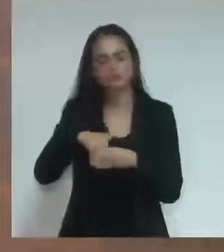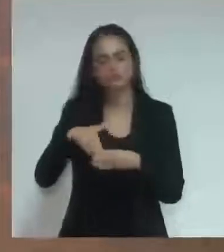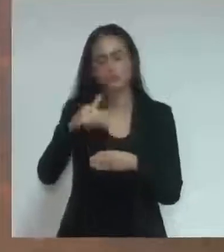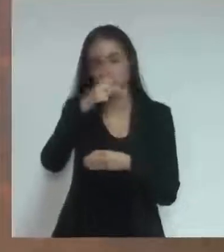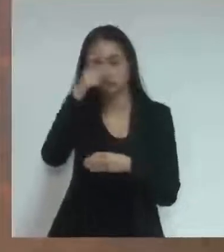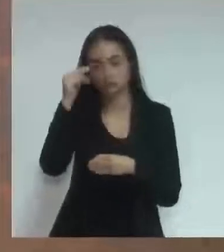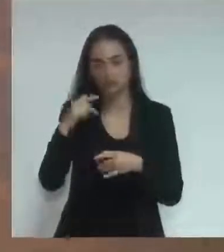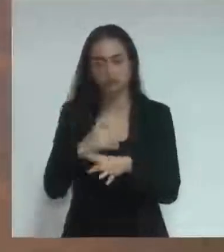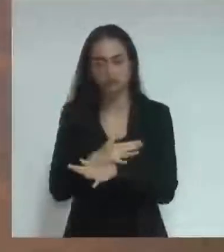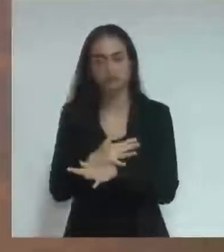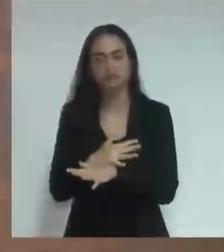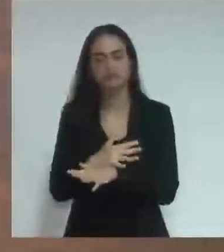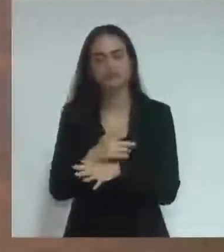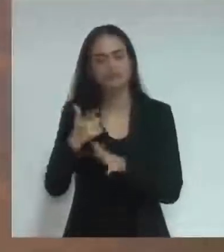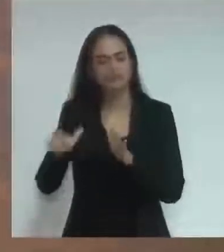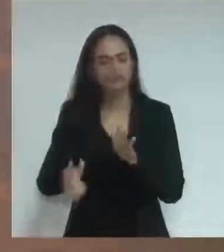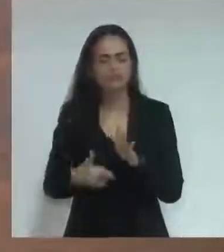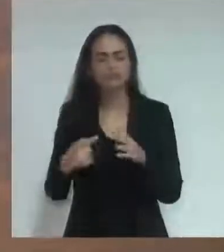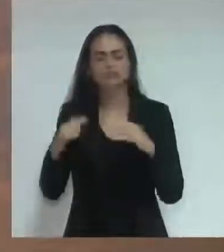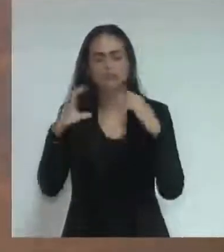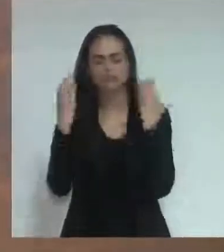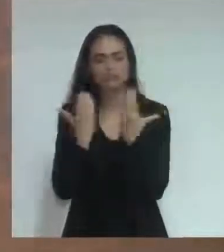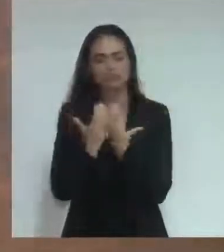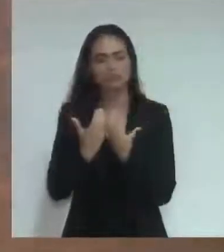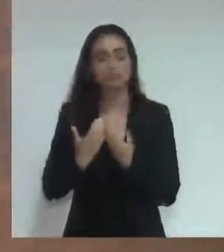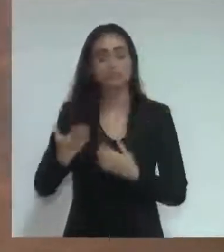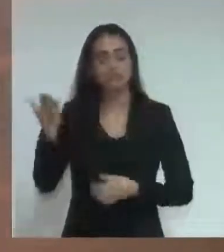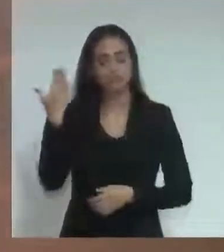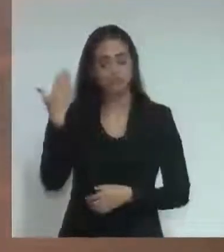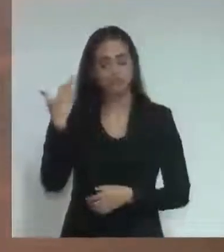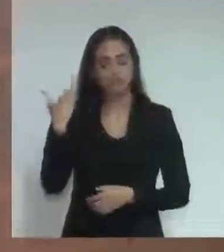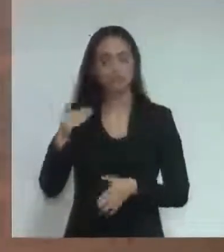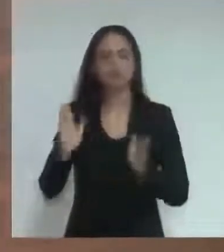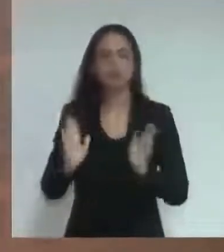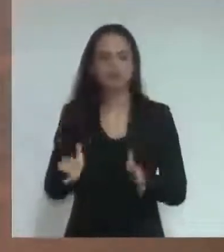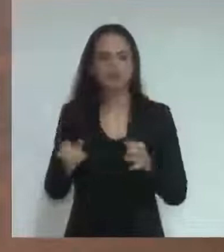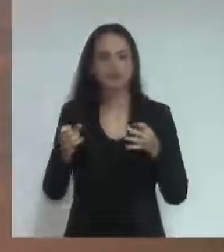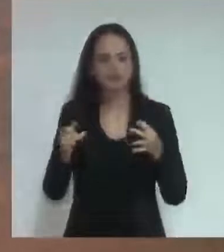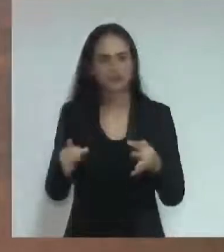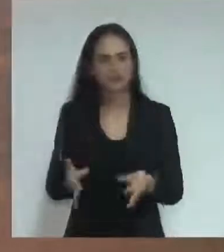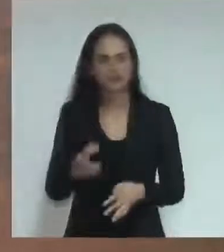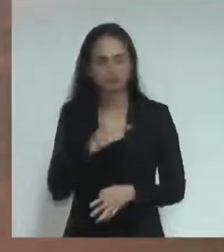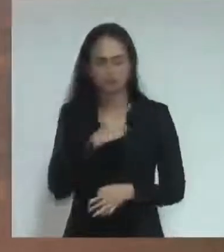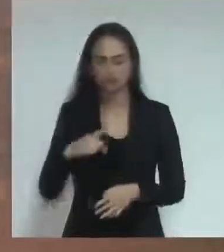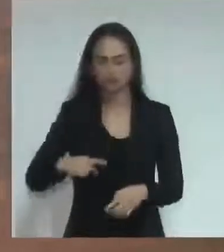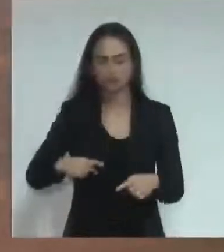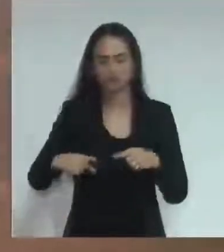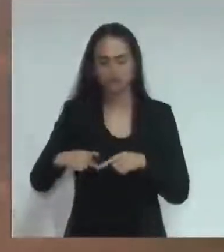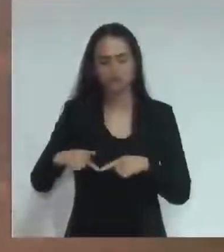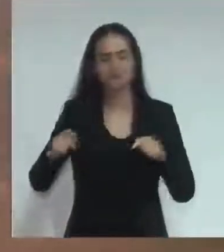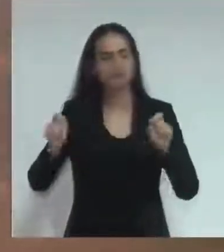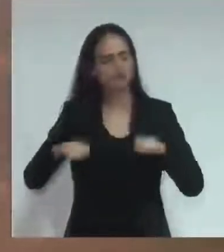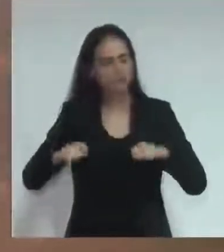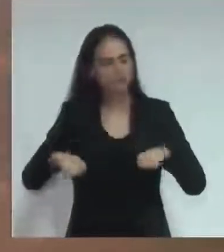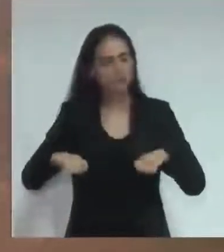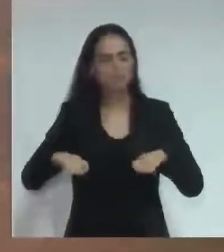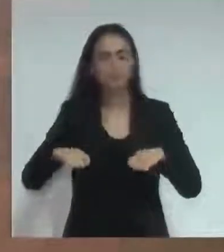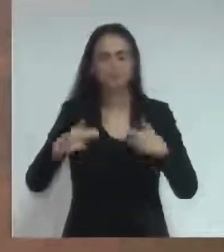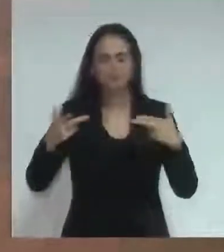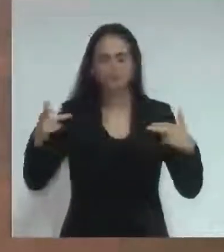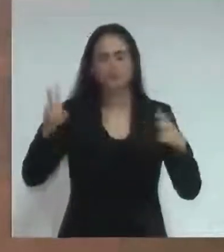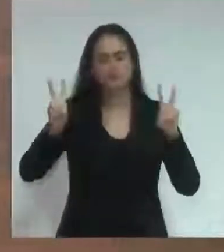outras oportunidades, o presidente pode, e muitas vezes se espera que ele faça explanações políticas